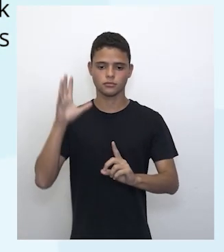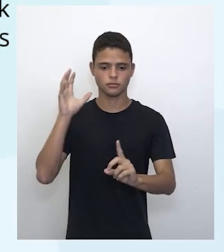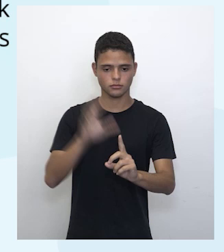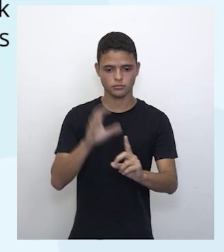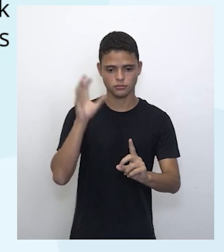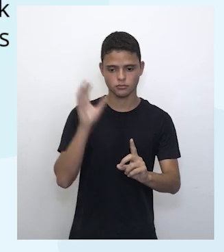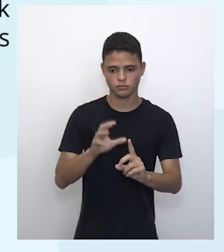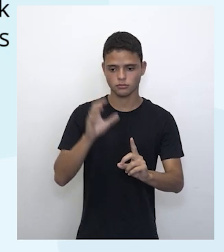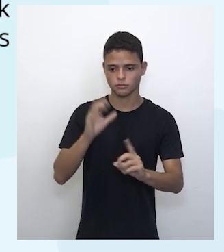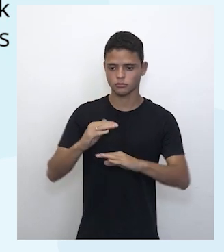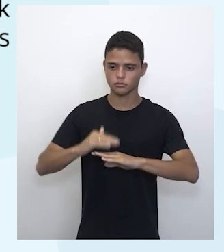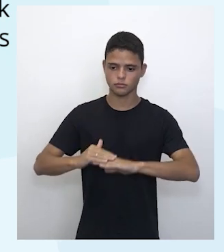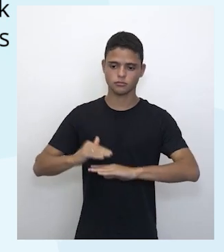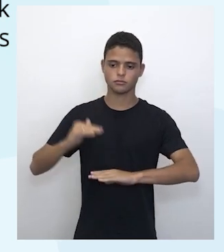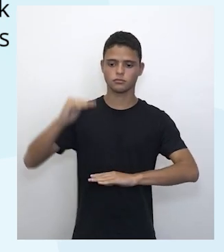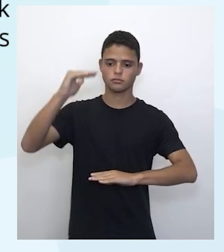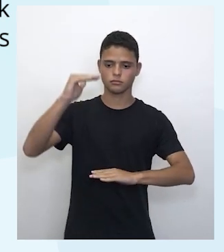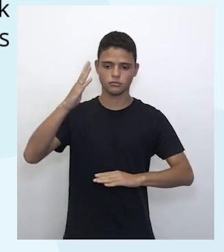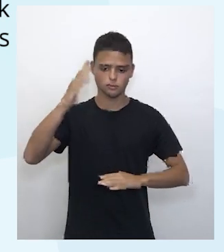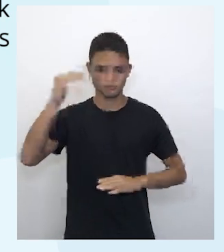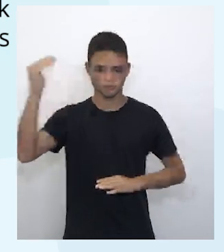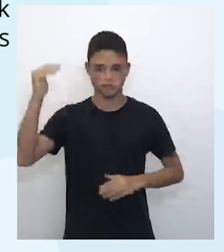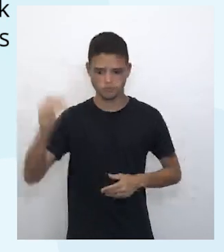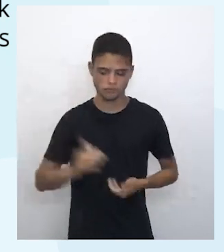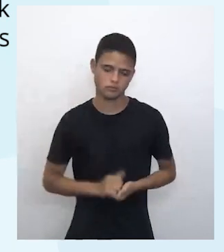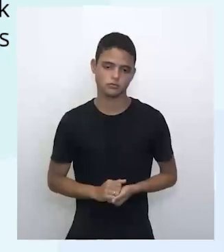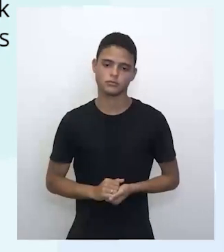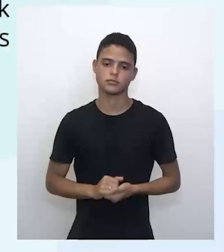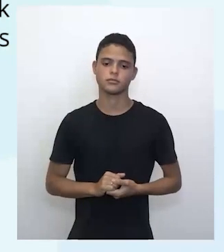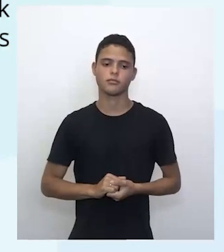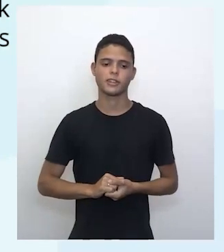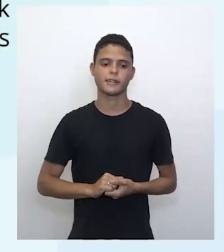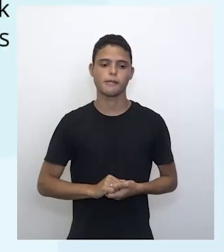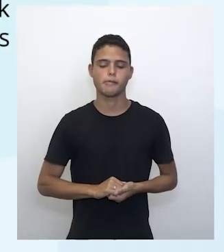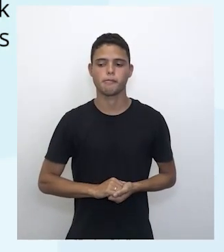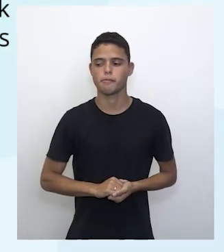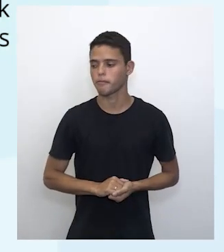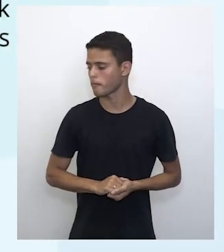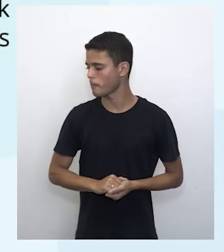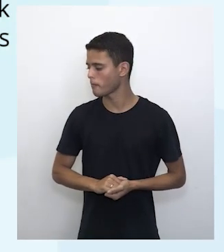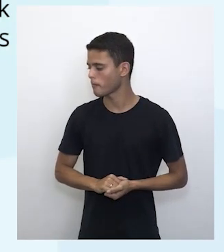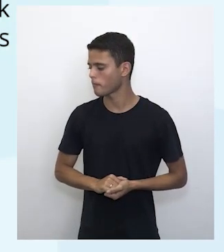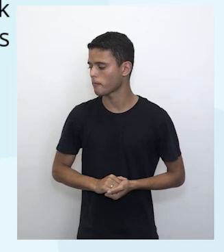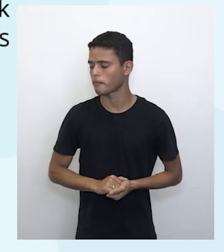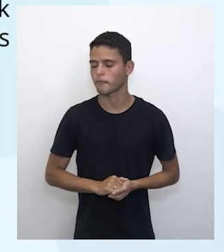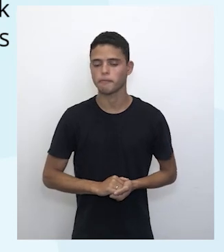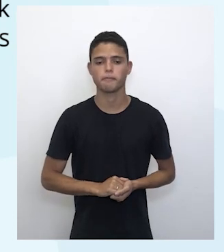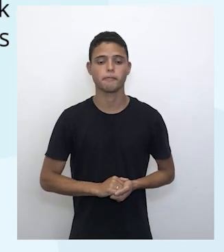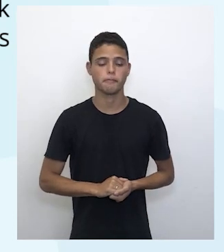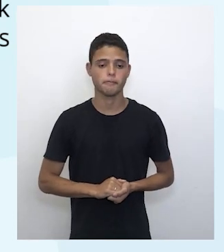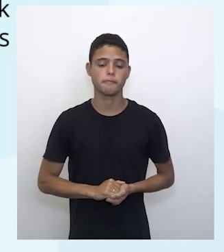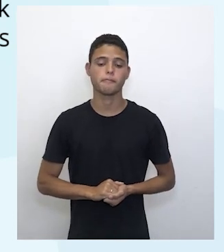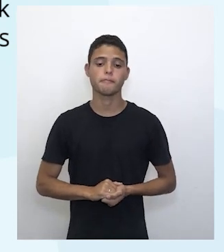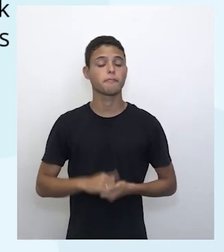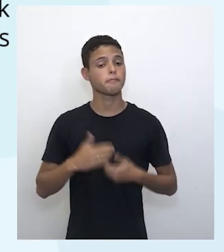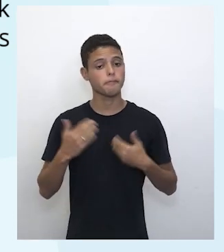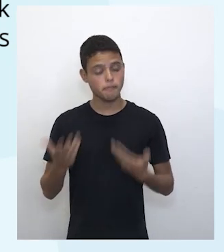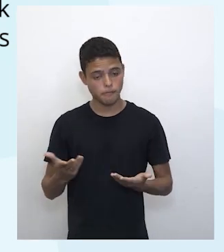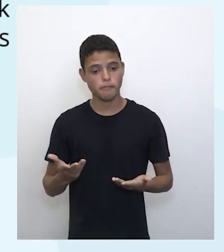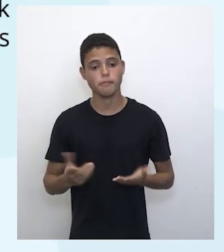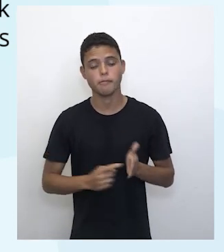seriam seus mais notáveis embaixadores. Olha só, pelo tanto de gente que tem ali. Então, ali ele